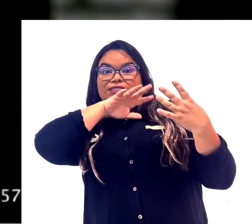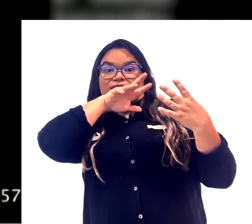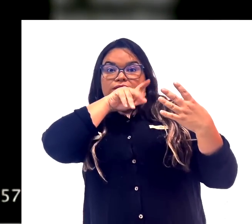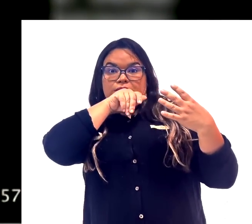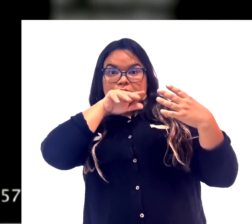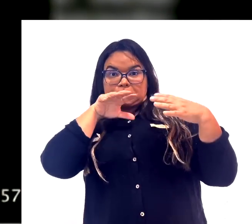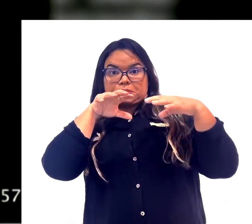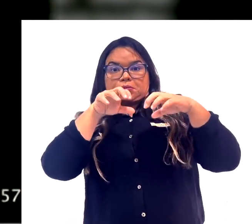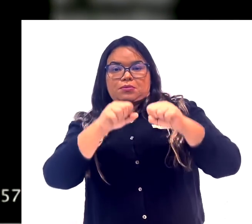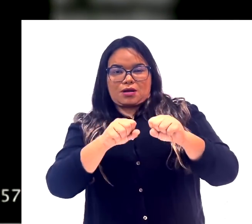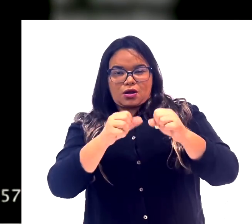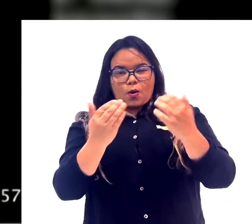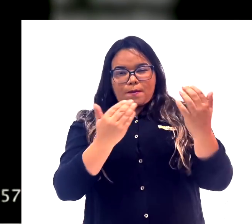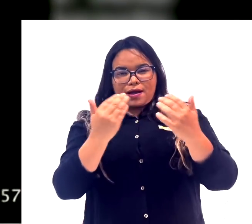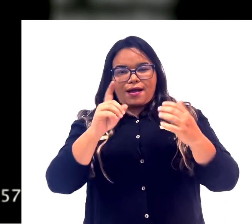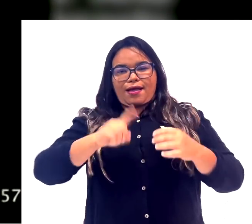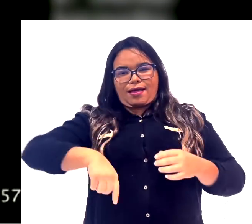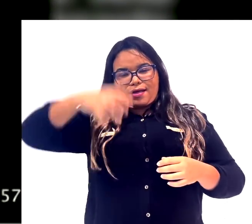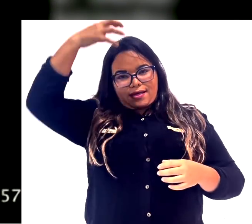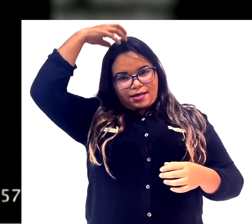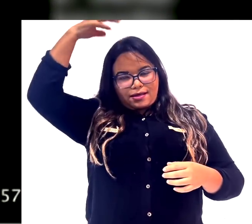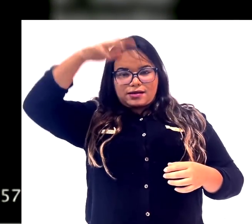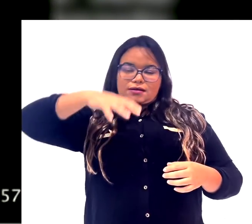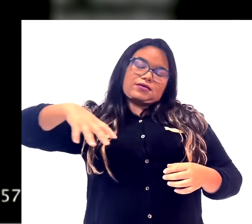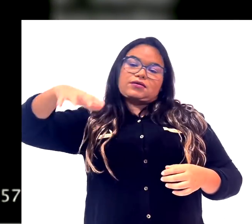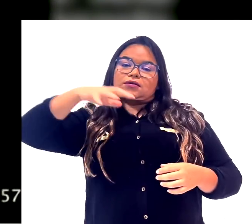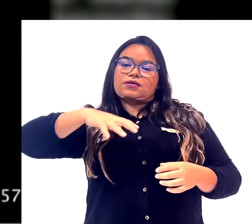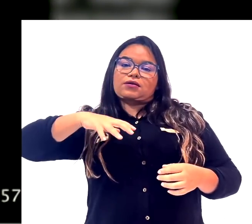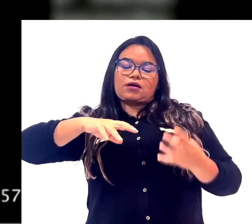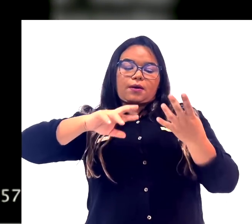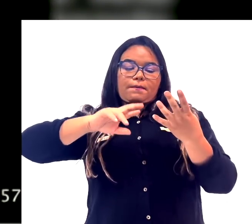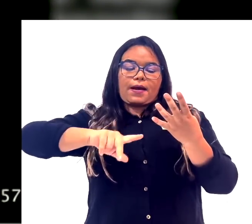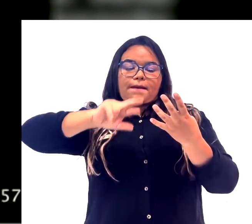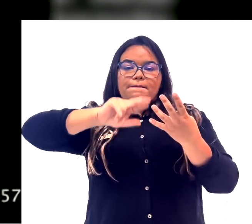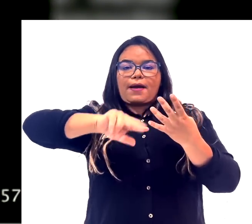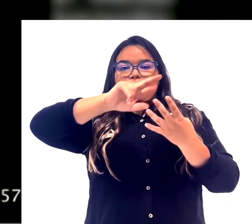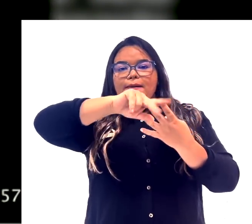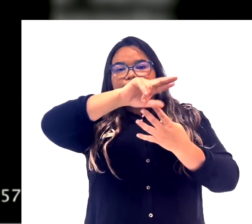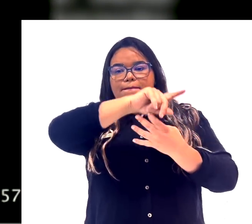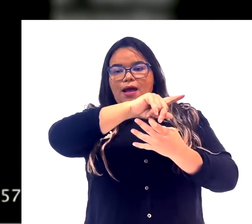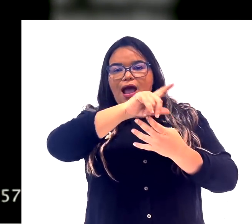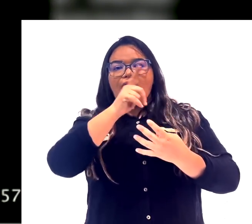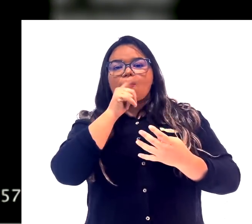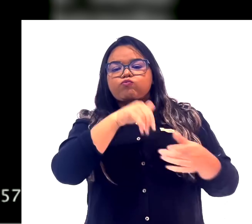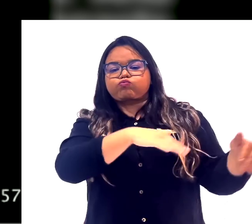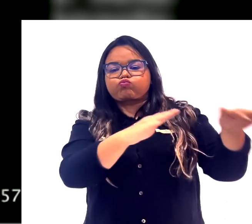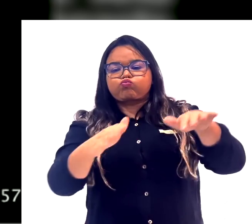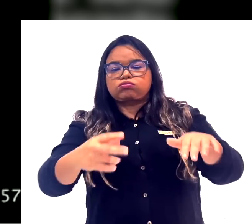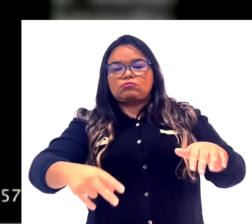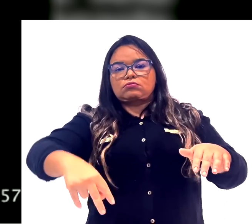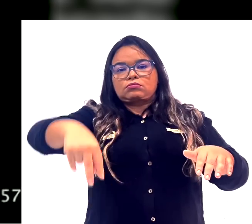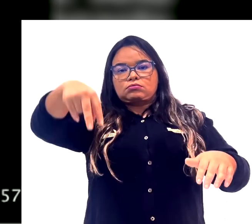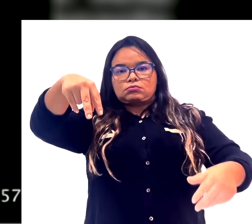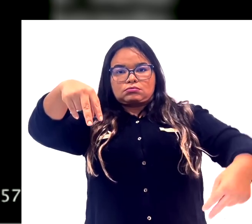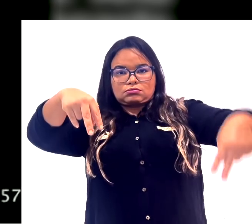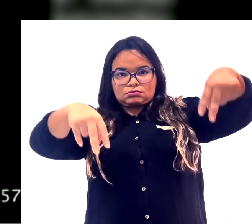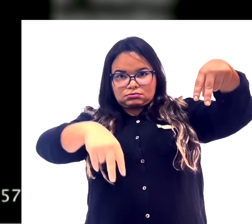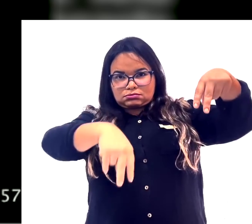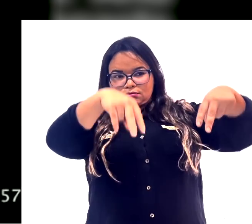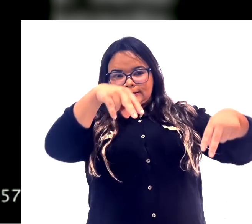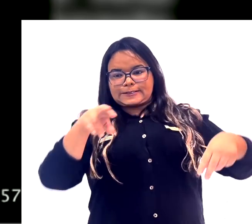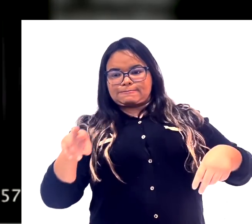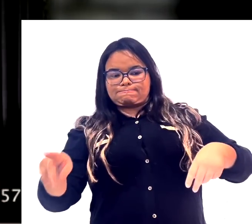animais grandes, ou seja, reinos, diferentes uns dos outros, subiram do mar. Eles